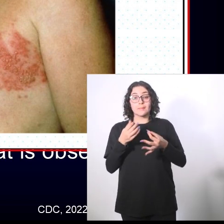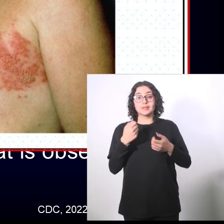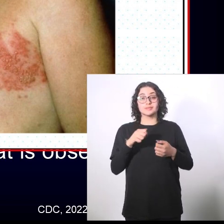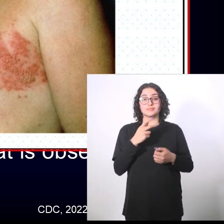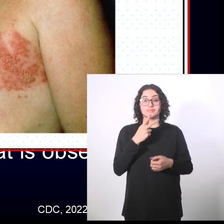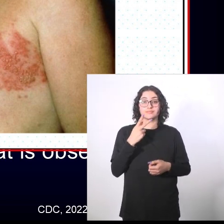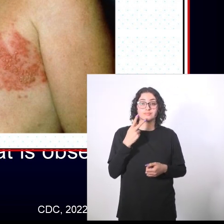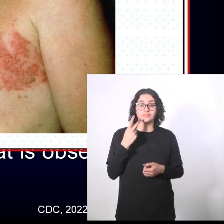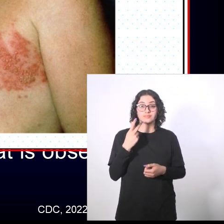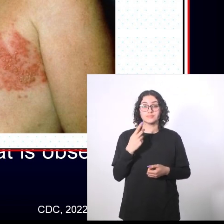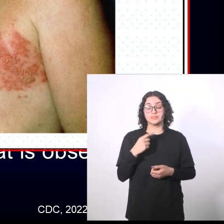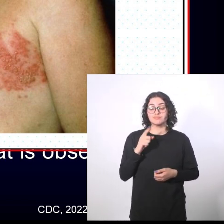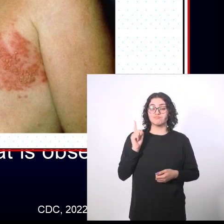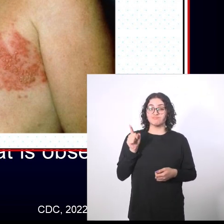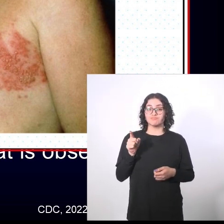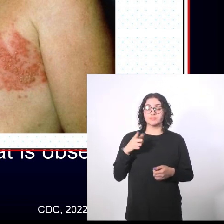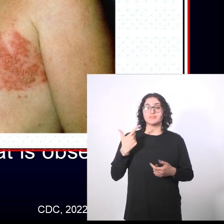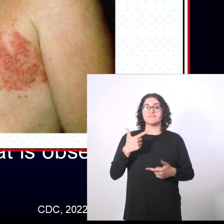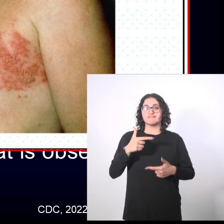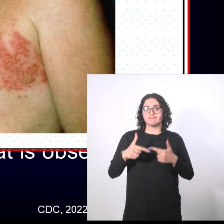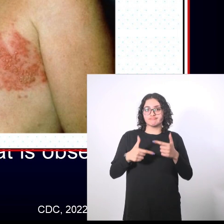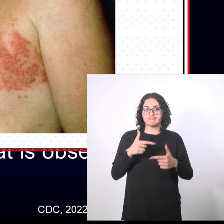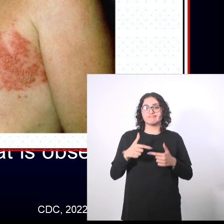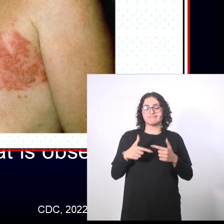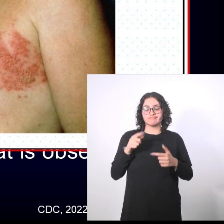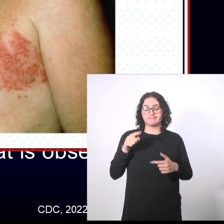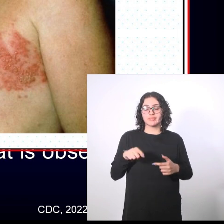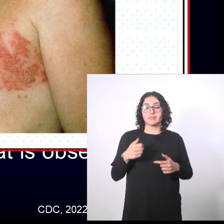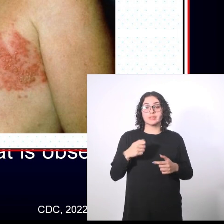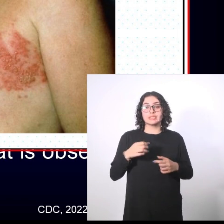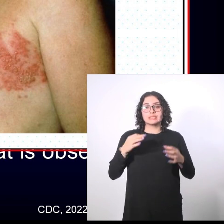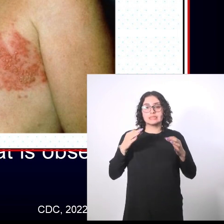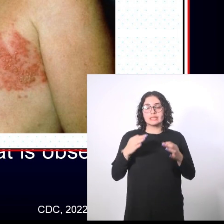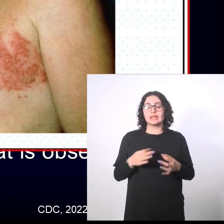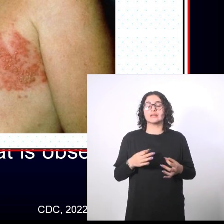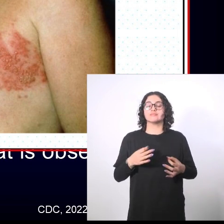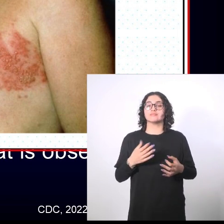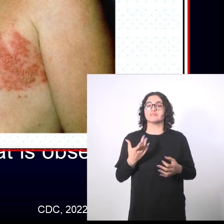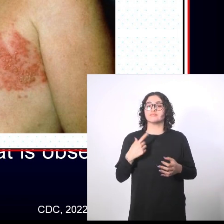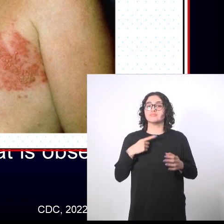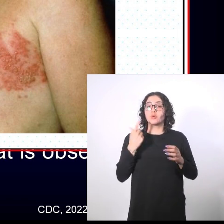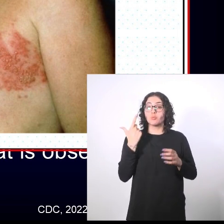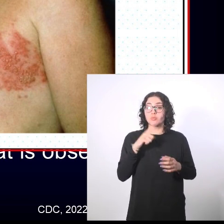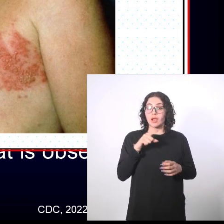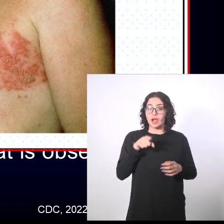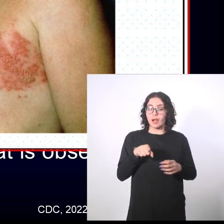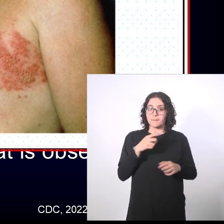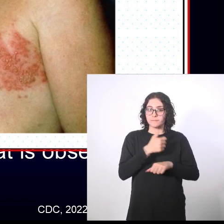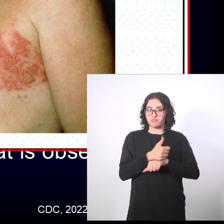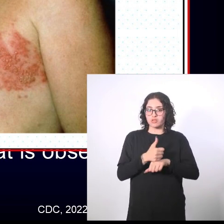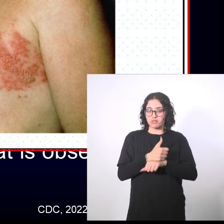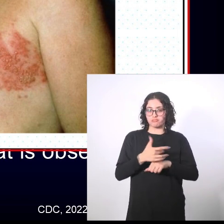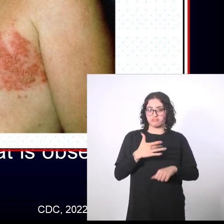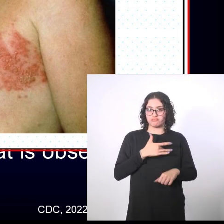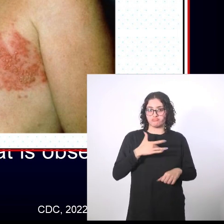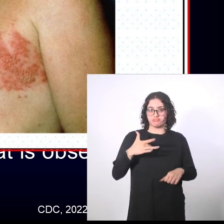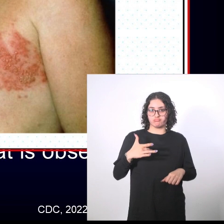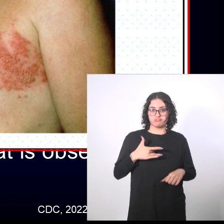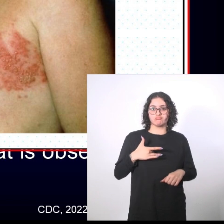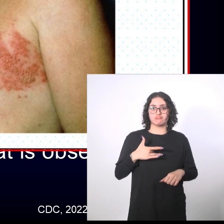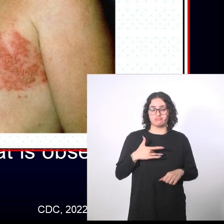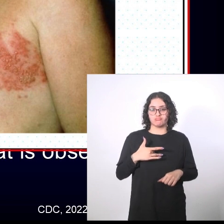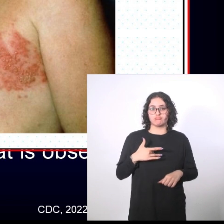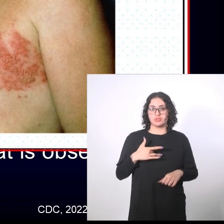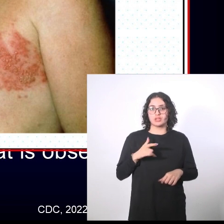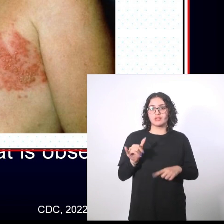os nossos serviços com instrumentos diagnósticos que permitam ao profissional de saúde se valer